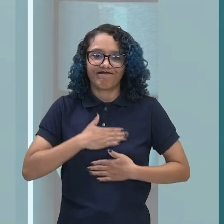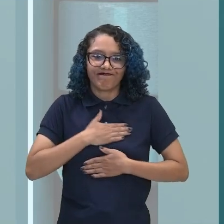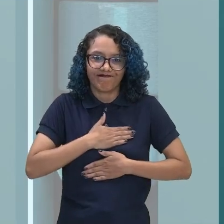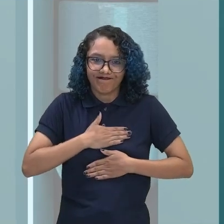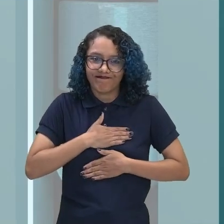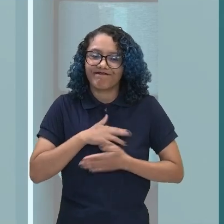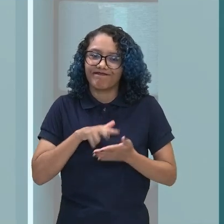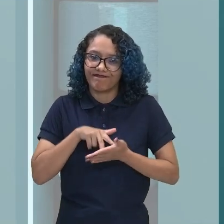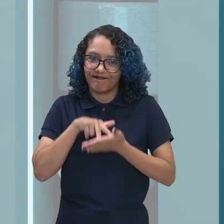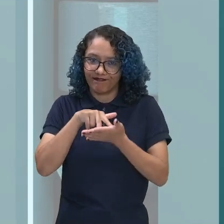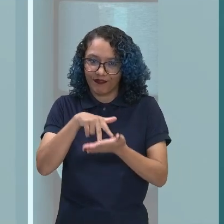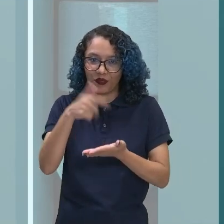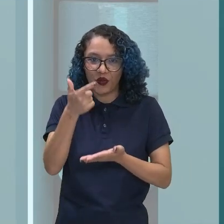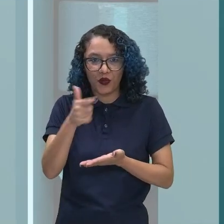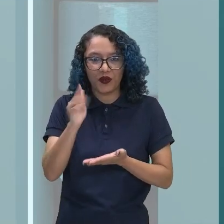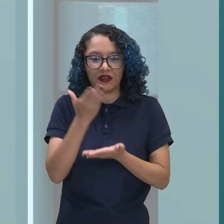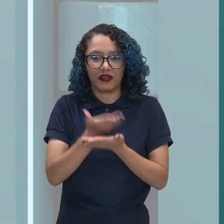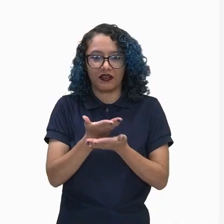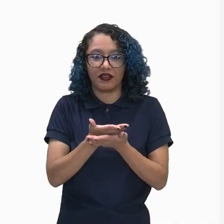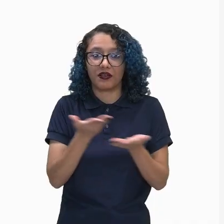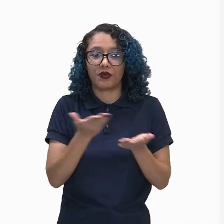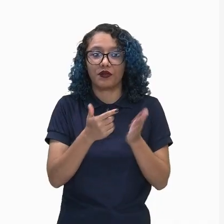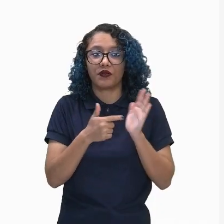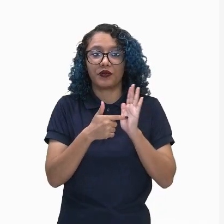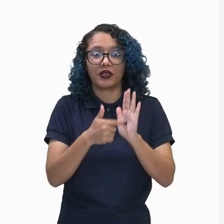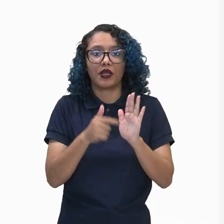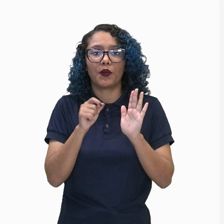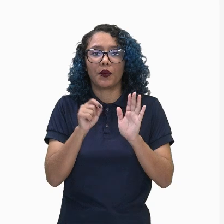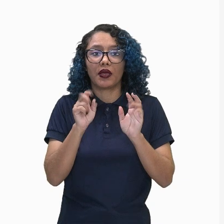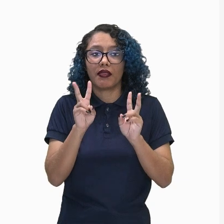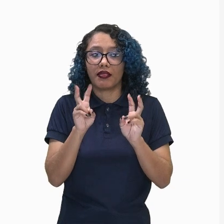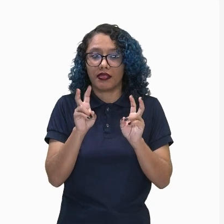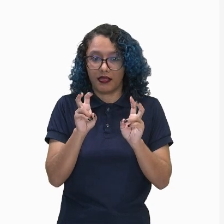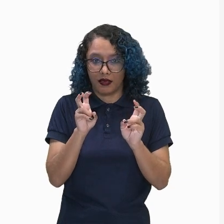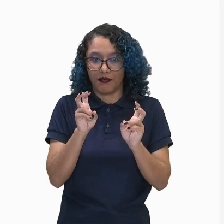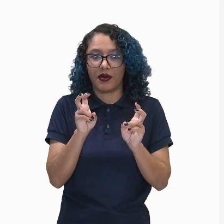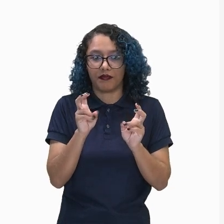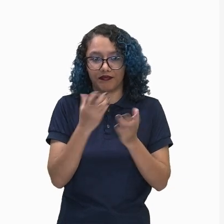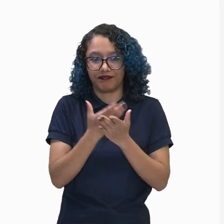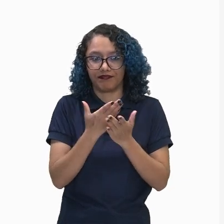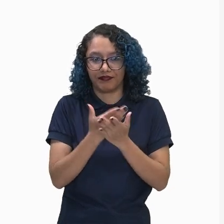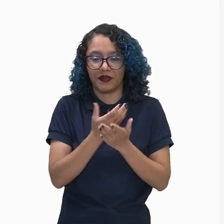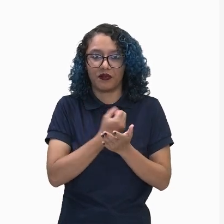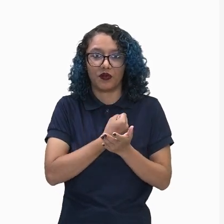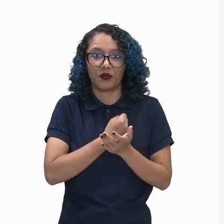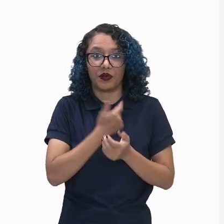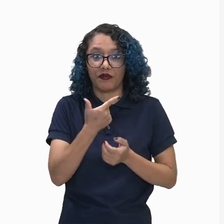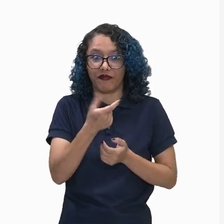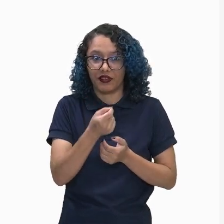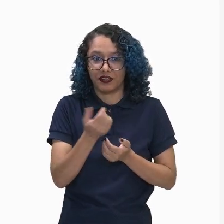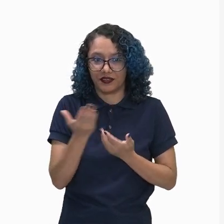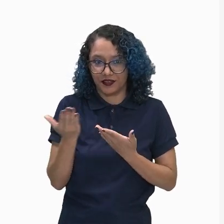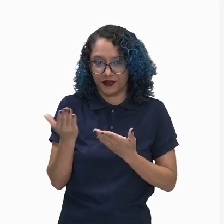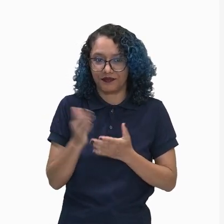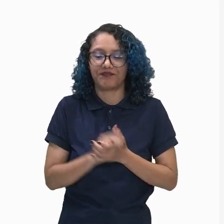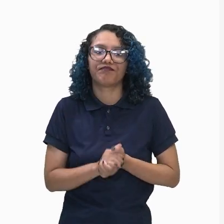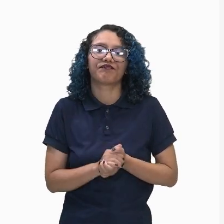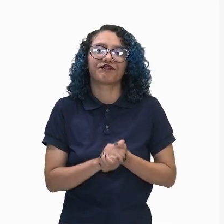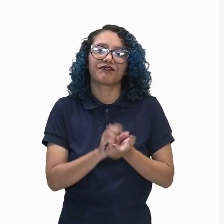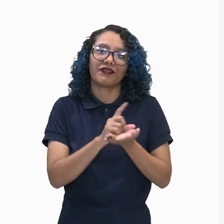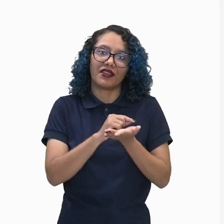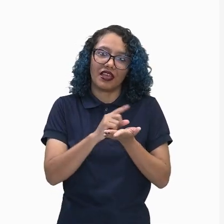uma aula. Vou apresentar para vocês agora o objeto de conhecimento da aula 20, artigo